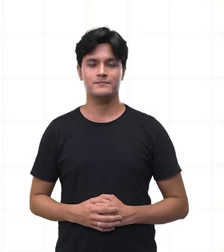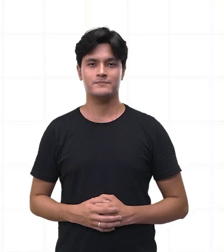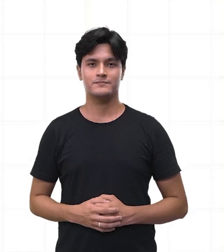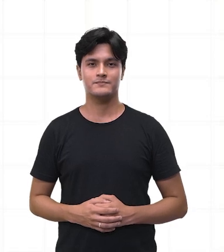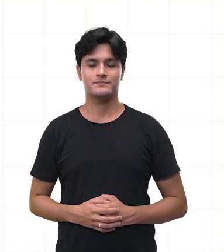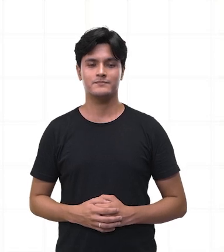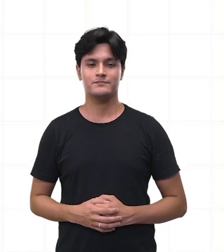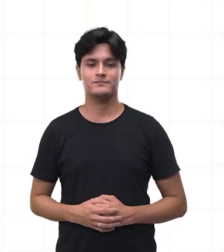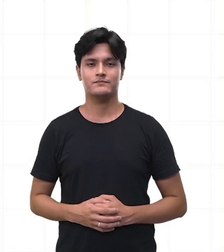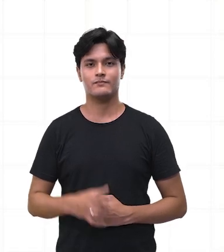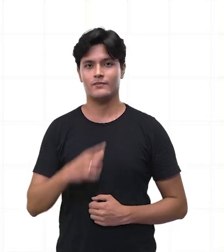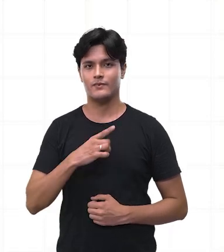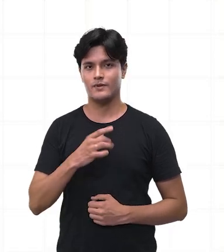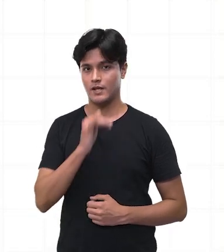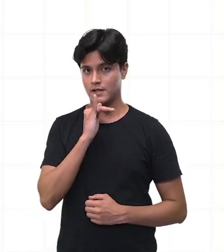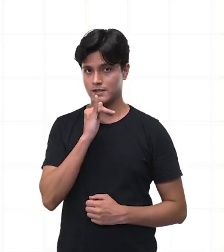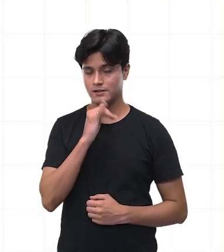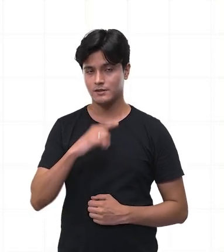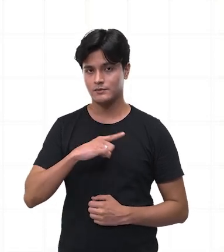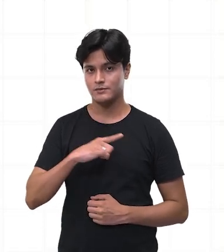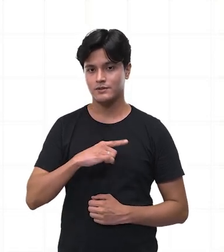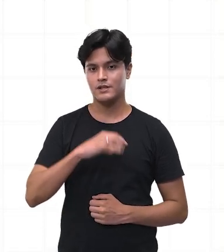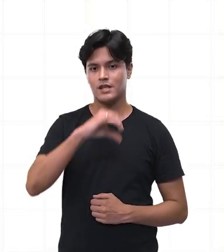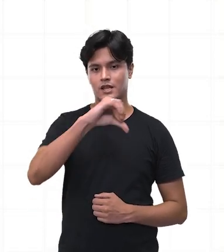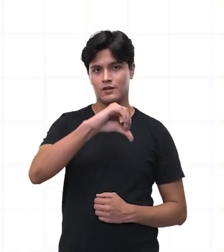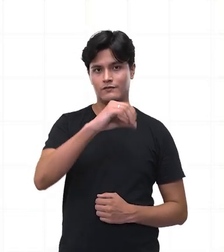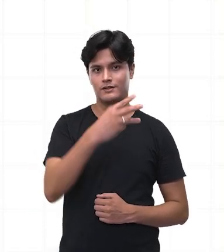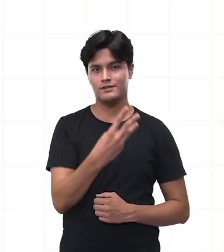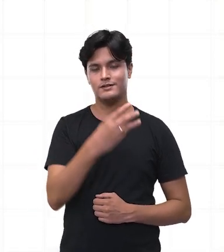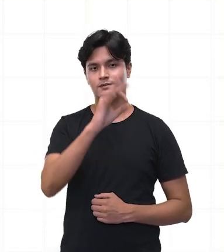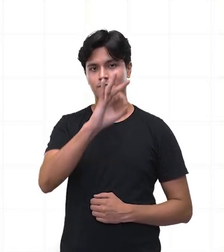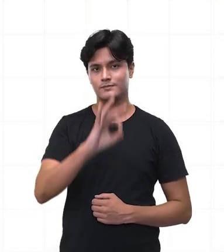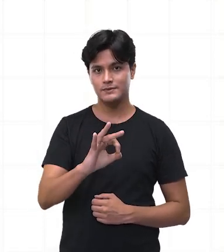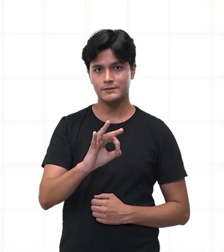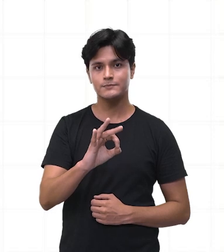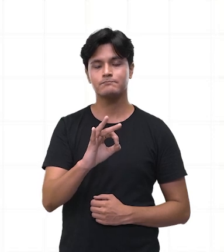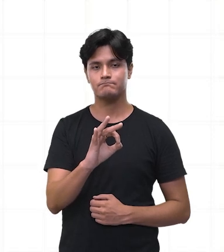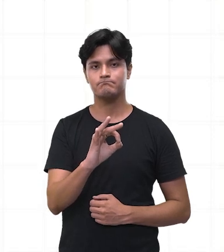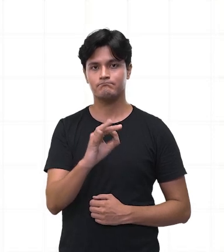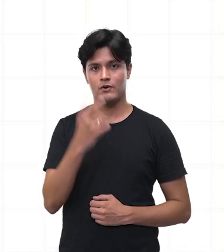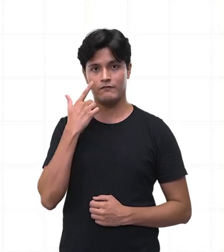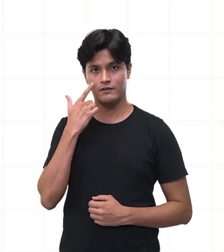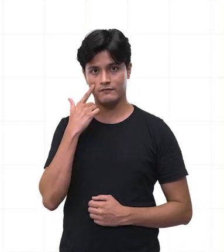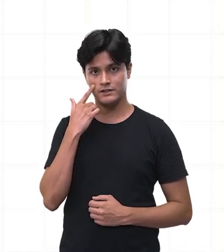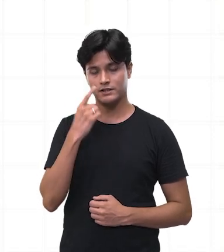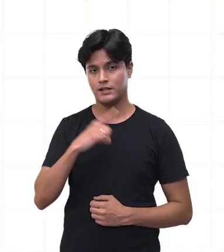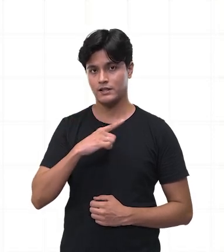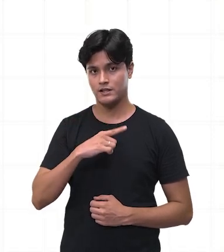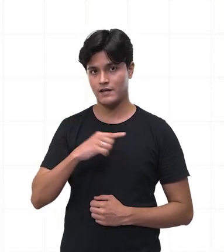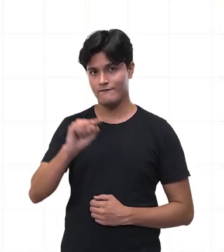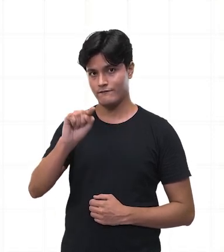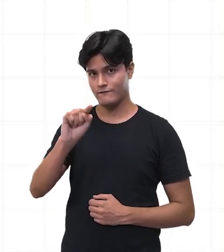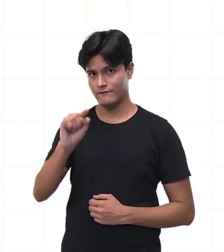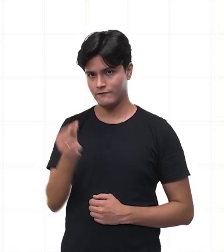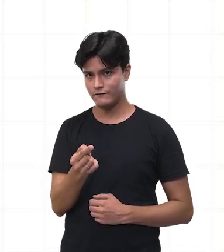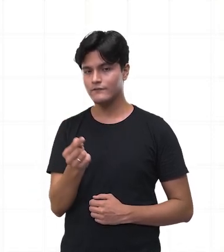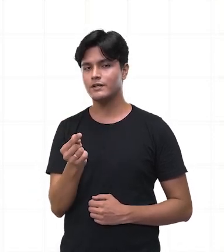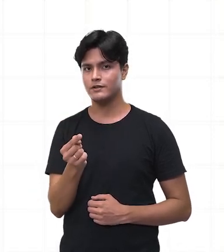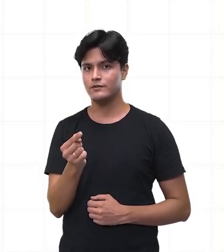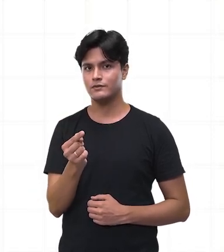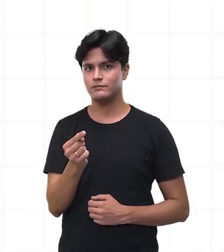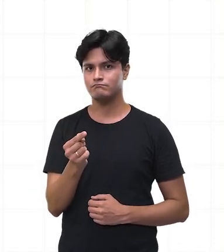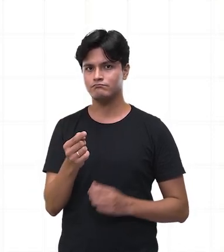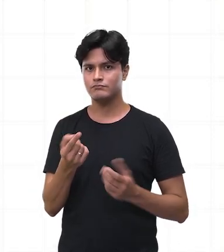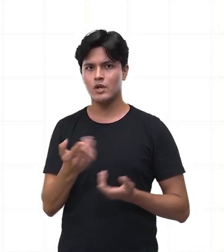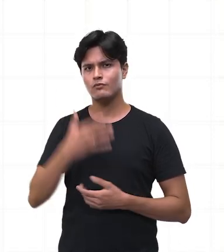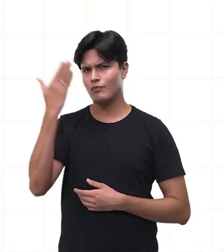Por exemplo, eu tenho 93%, né? Então veja, essa vírgula, ela está subtendida,